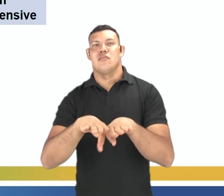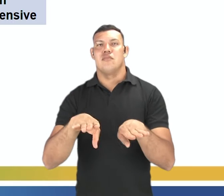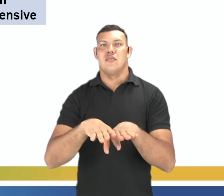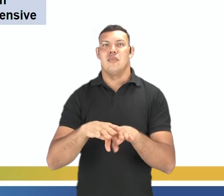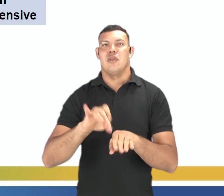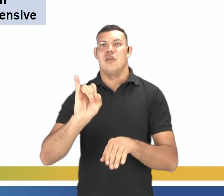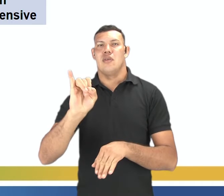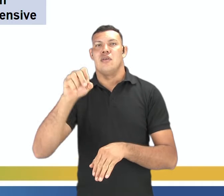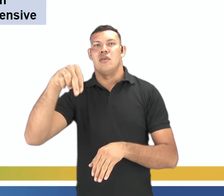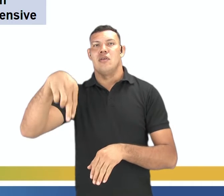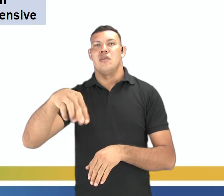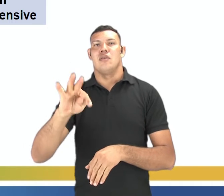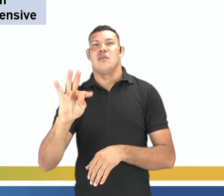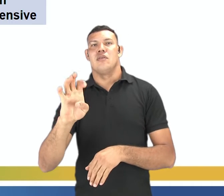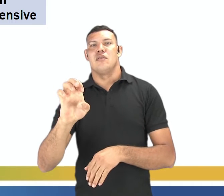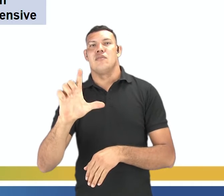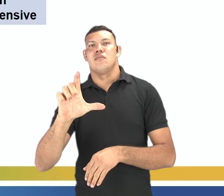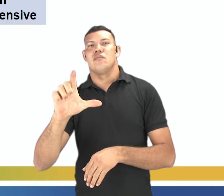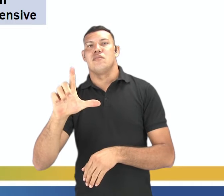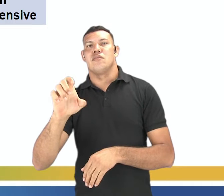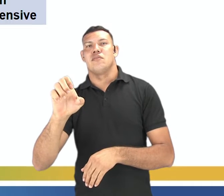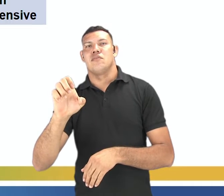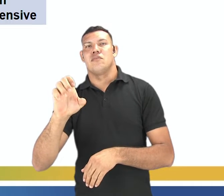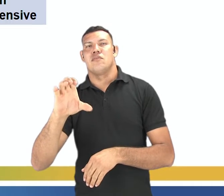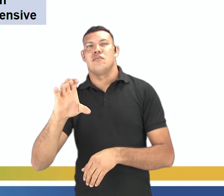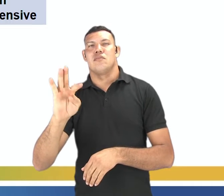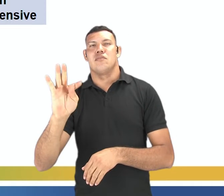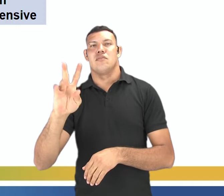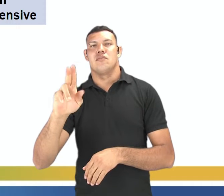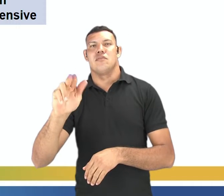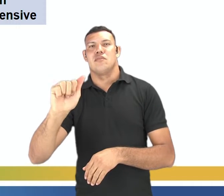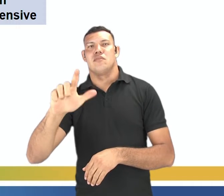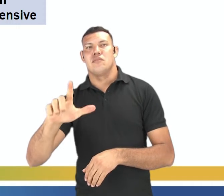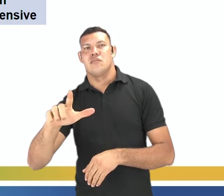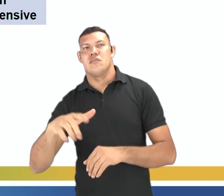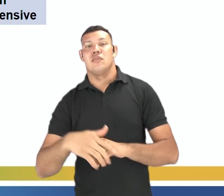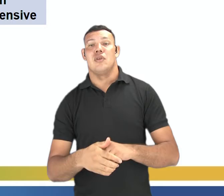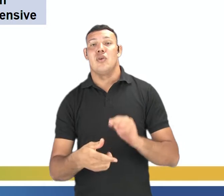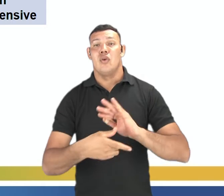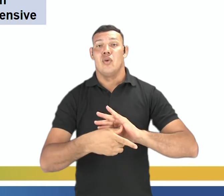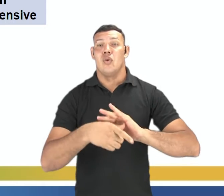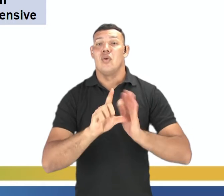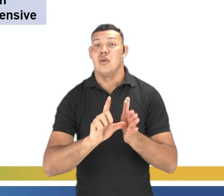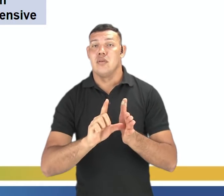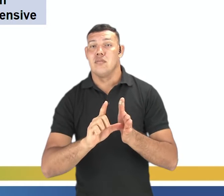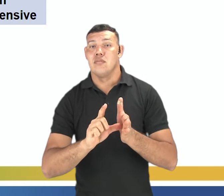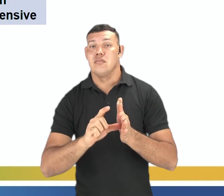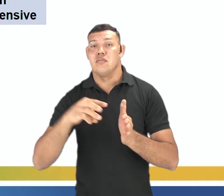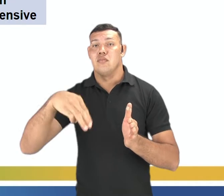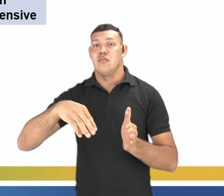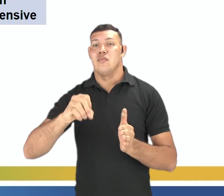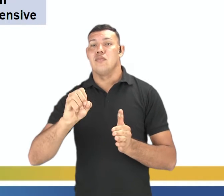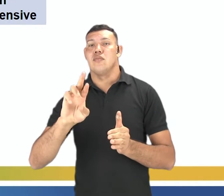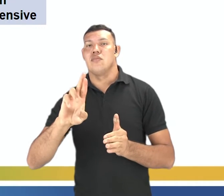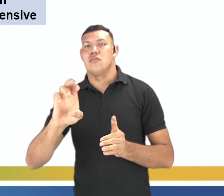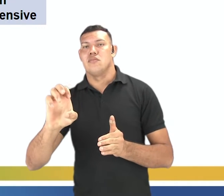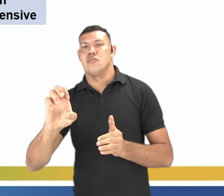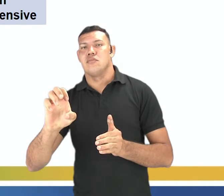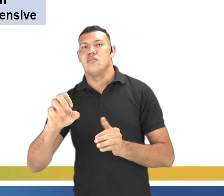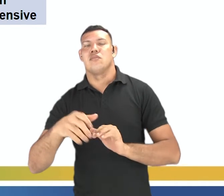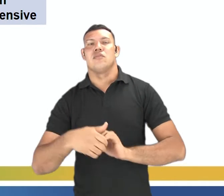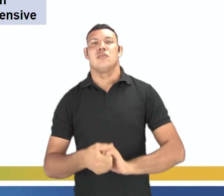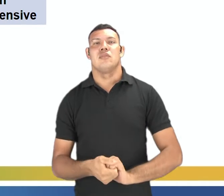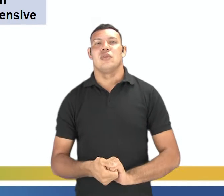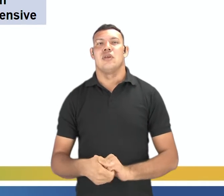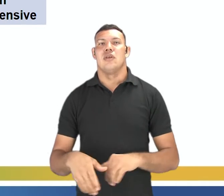intelectual, ok? E qual é a regra? Nós usamos o most antes dos adjetivos. Modern fica the